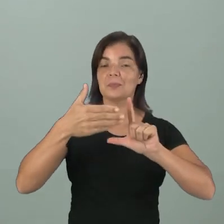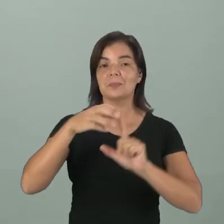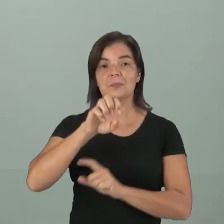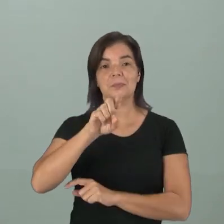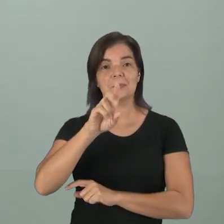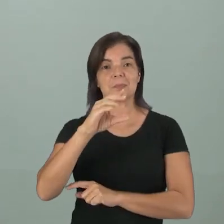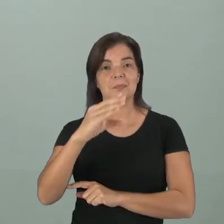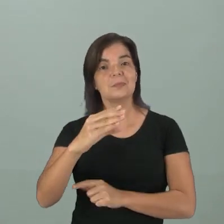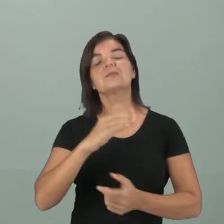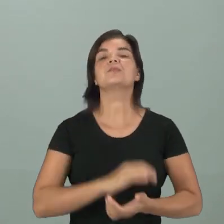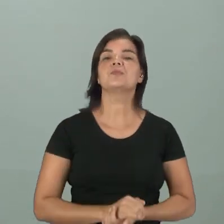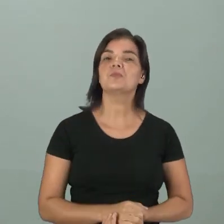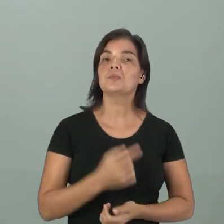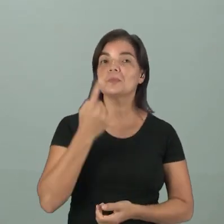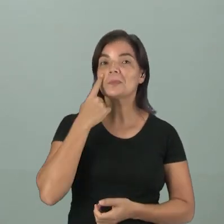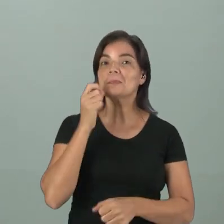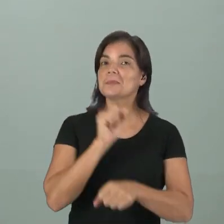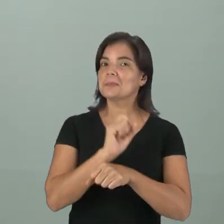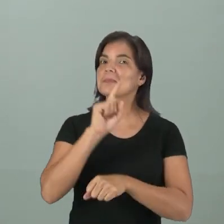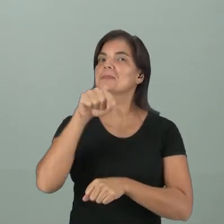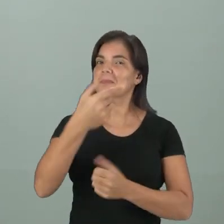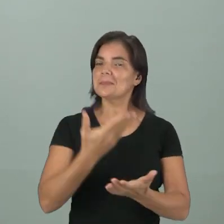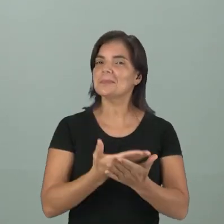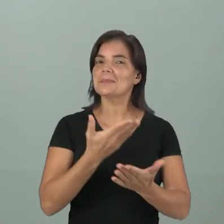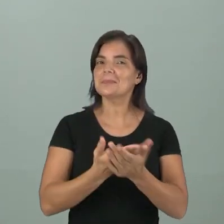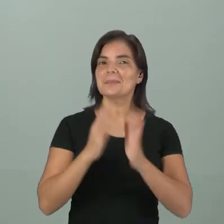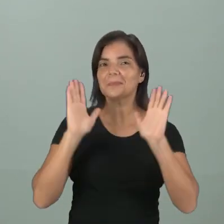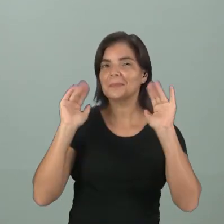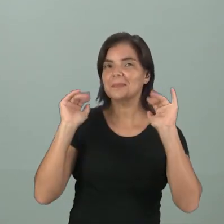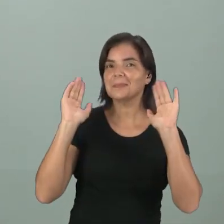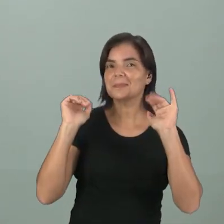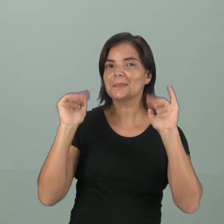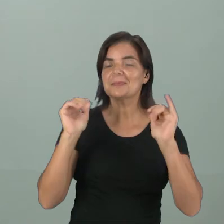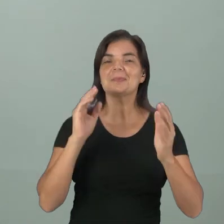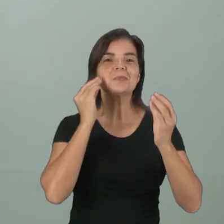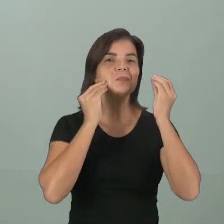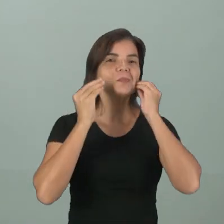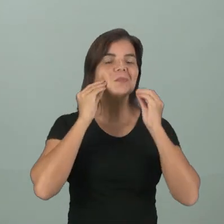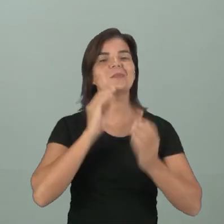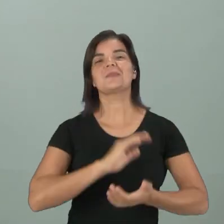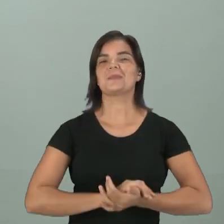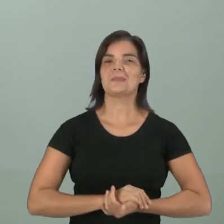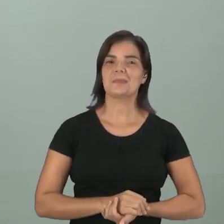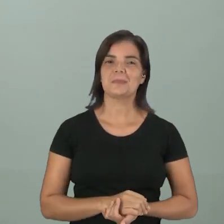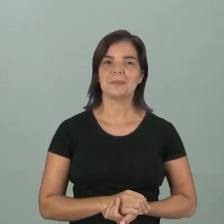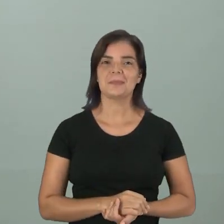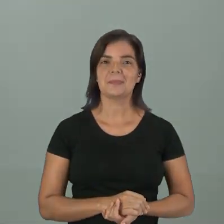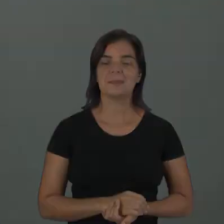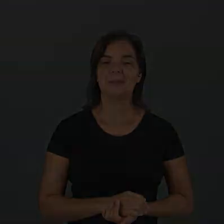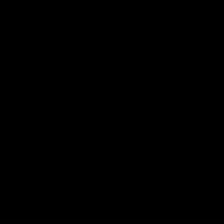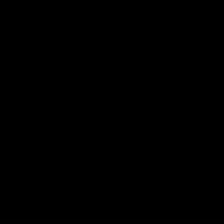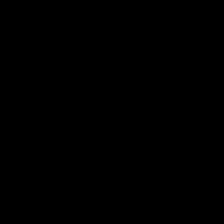na plataforma Eduque. Eu conto com vocês para a nossa próxima aula. Tchau, tchau, um beijo e até mais, viu?